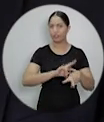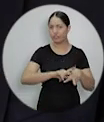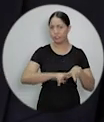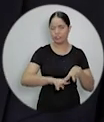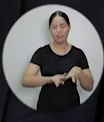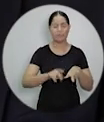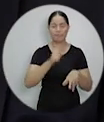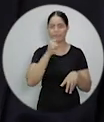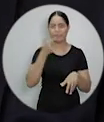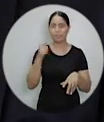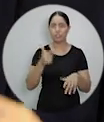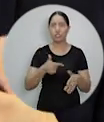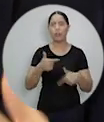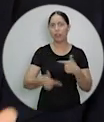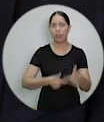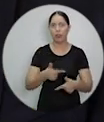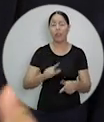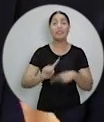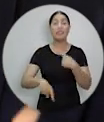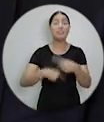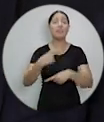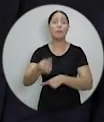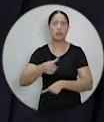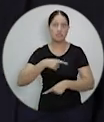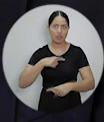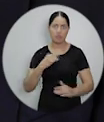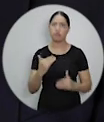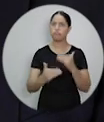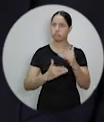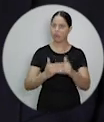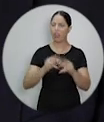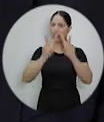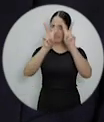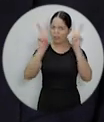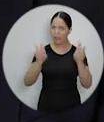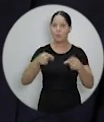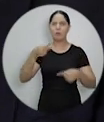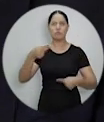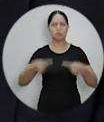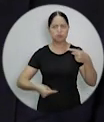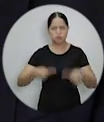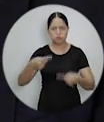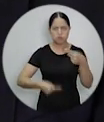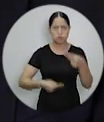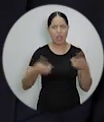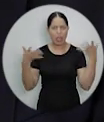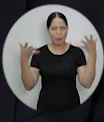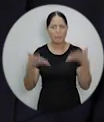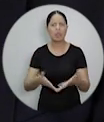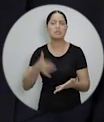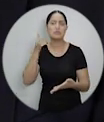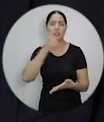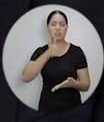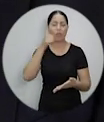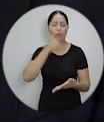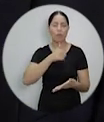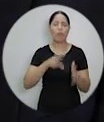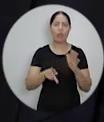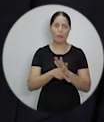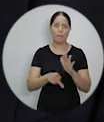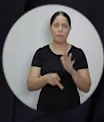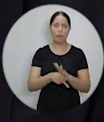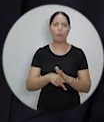tinham efetividades, depois evoluiu através de debates sobre a efetiva participação da mulher na política,